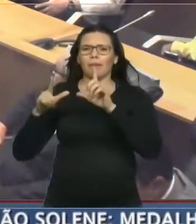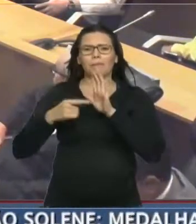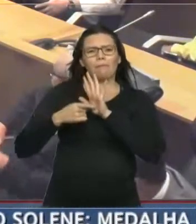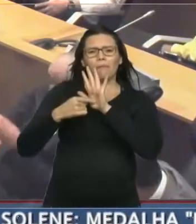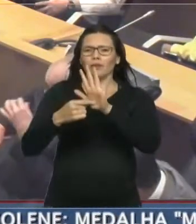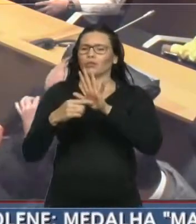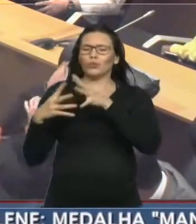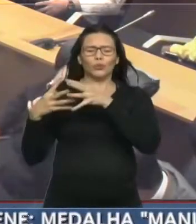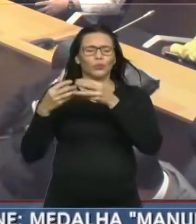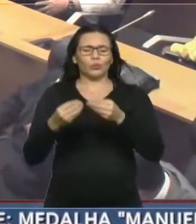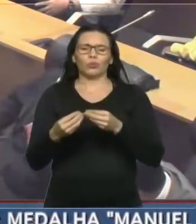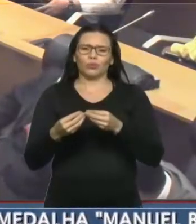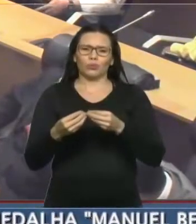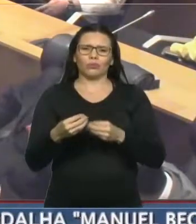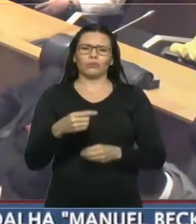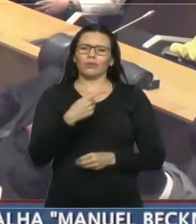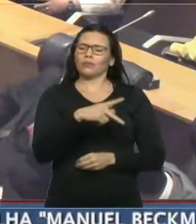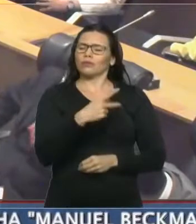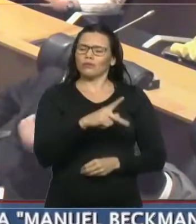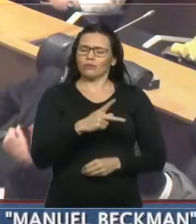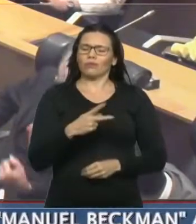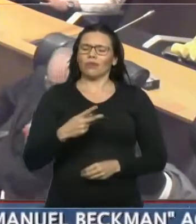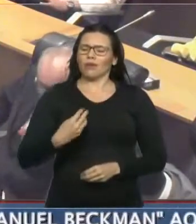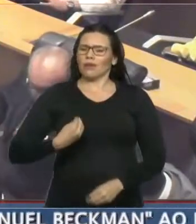que recebeu durante esta longa carreira.